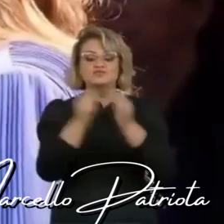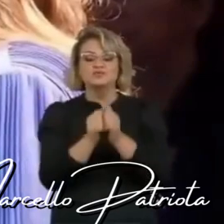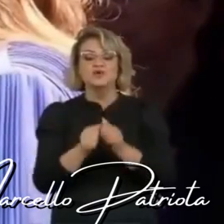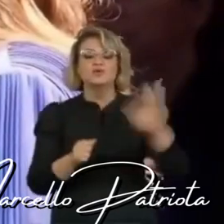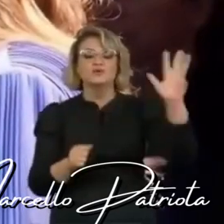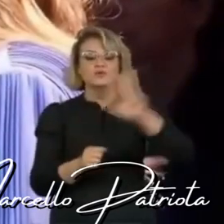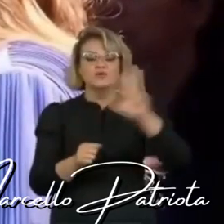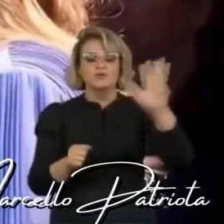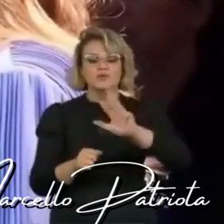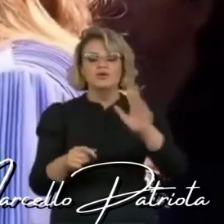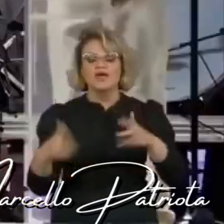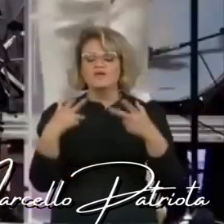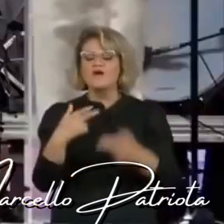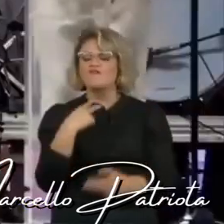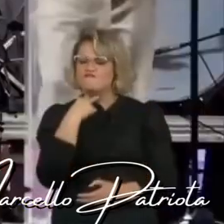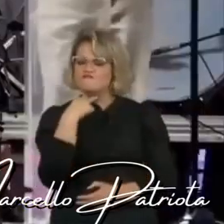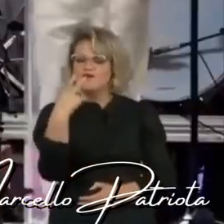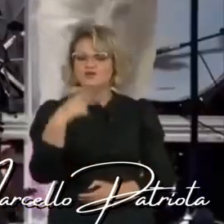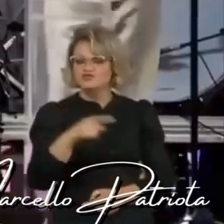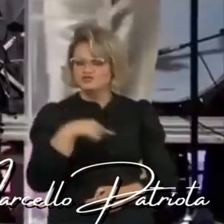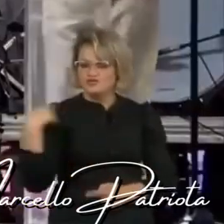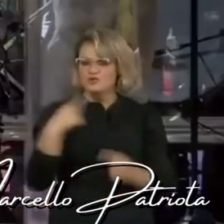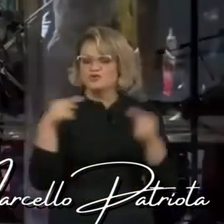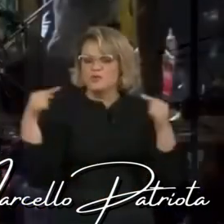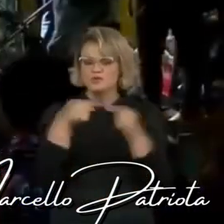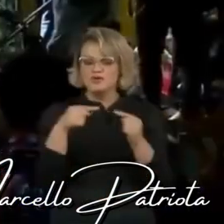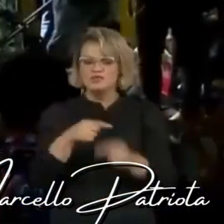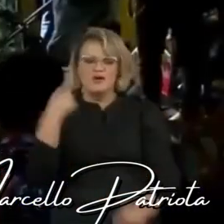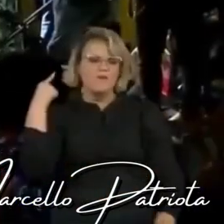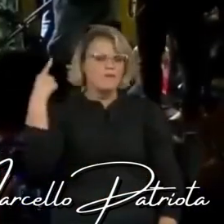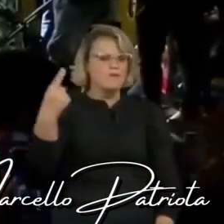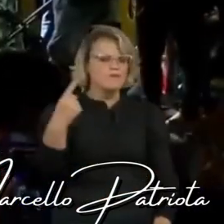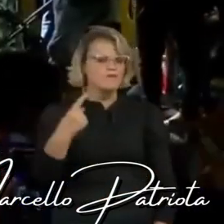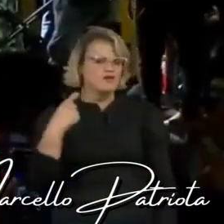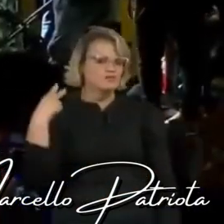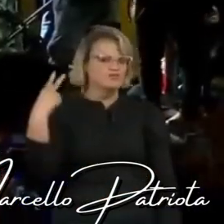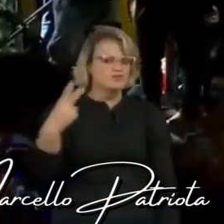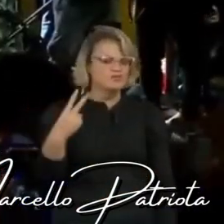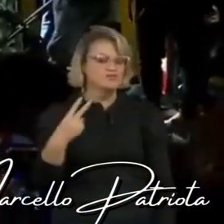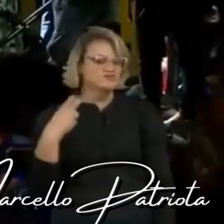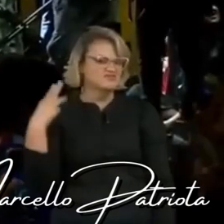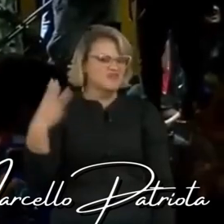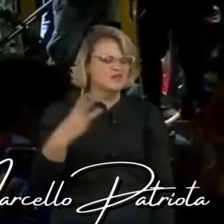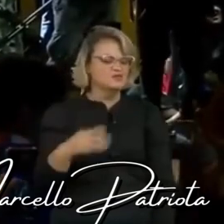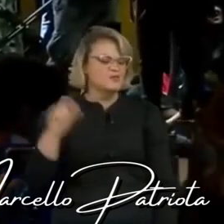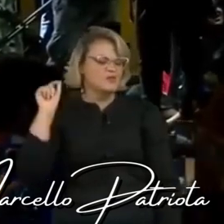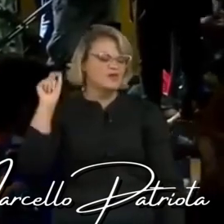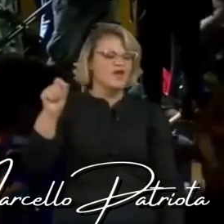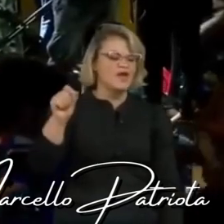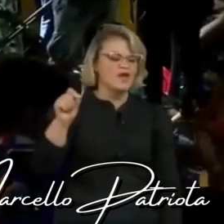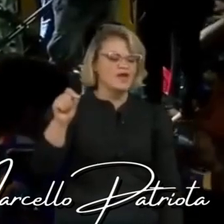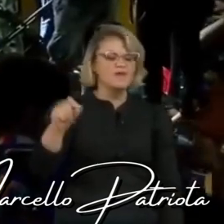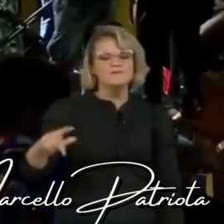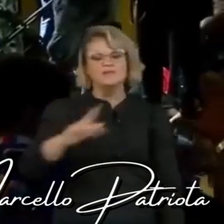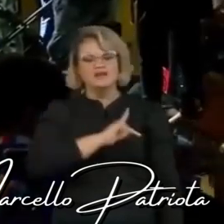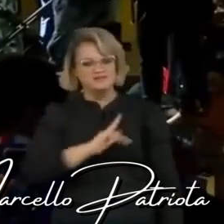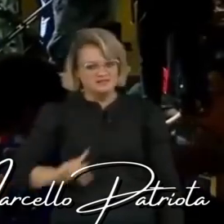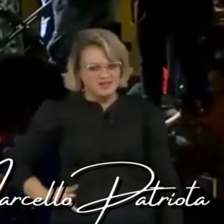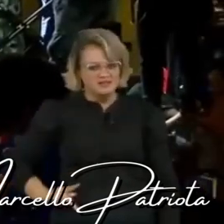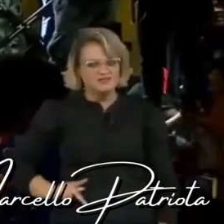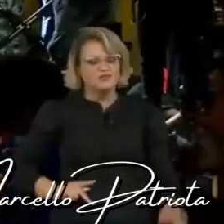Lula é nossa voz e vez. Dou-lhe uma, duas, três,